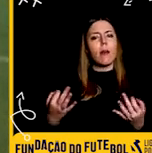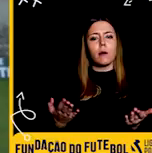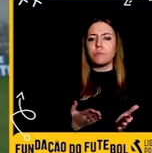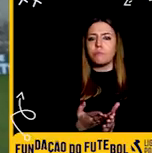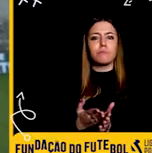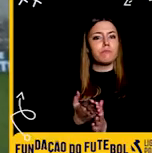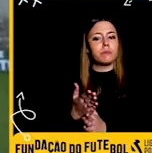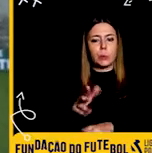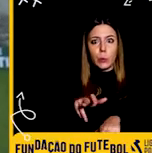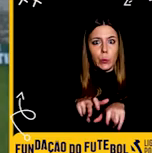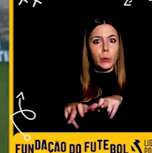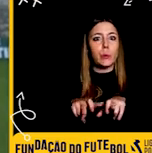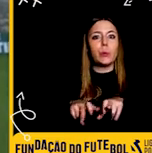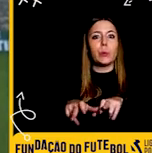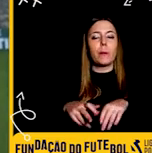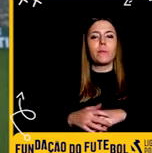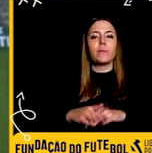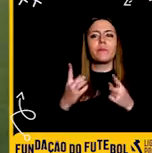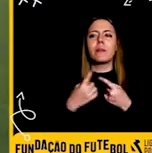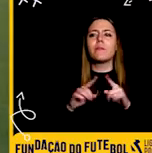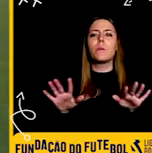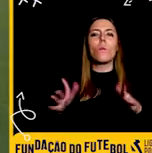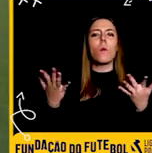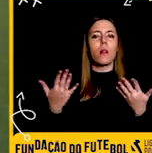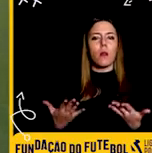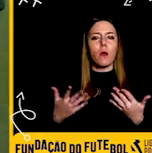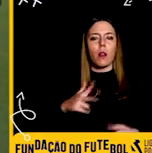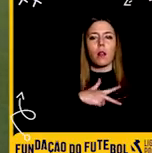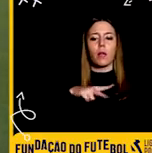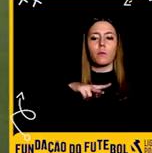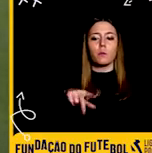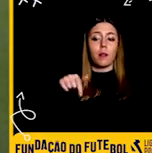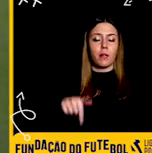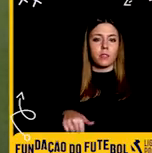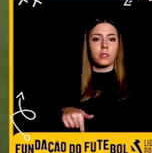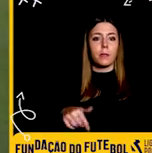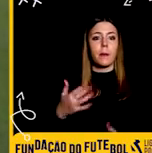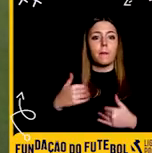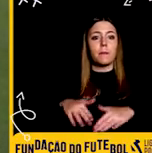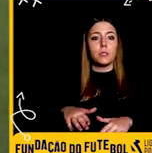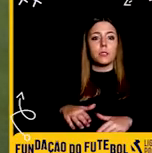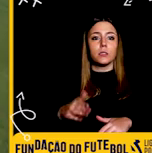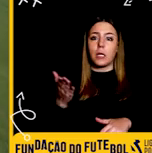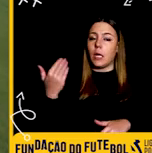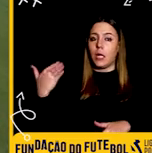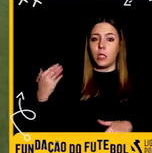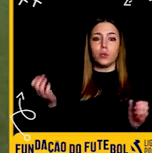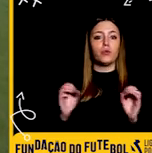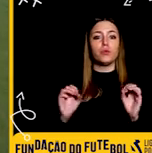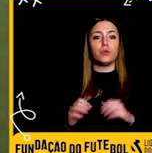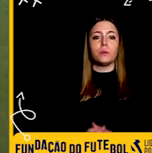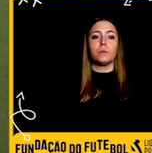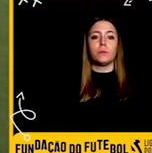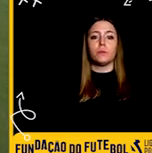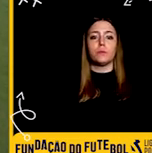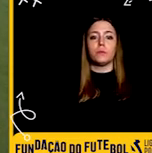de facto continua competitiva? Que diferenças é que encontras hoje em dia na Liga Portugal Salve-Segue e que não